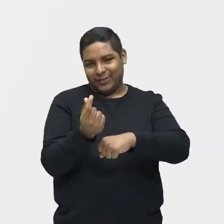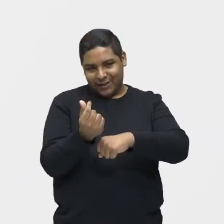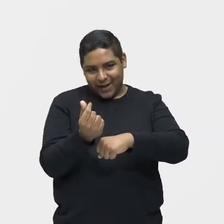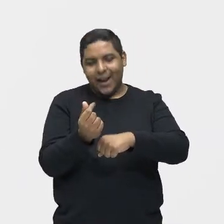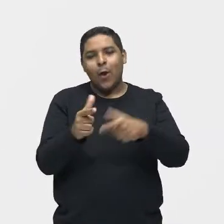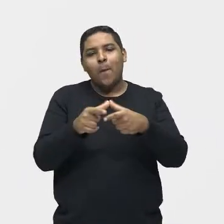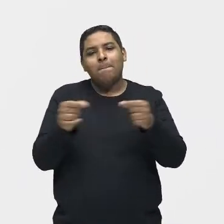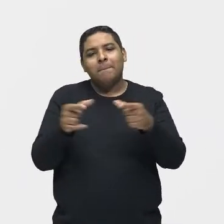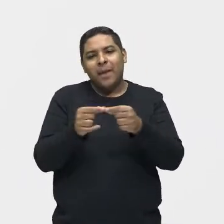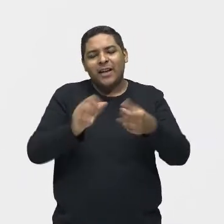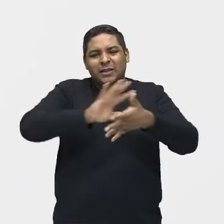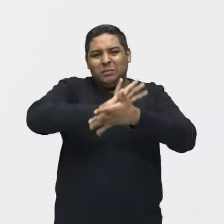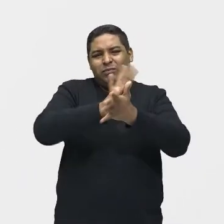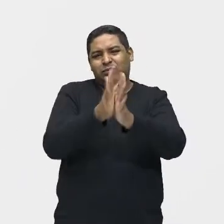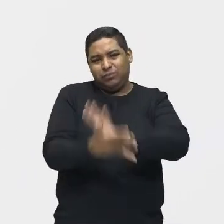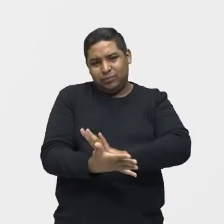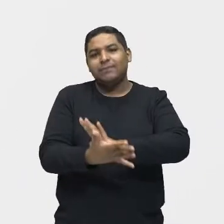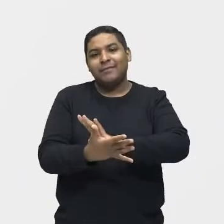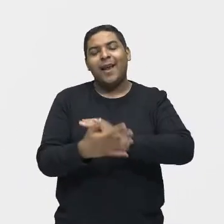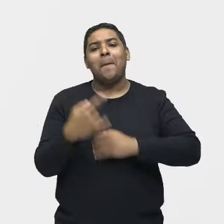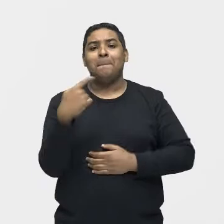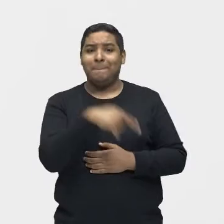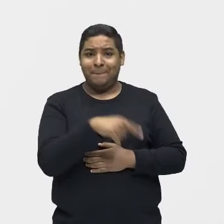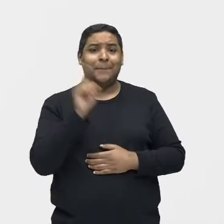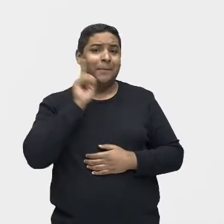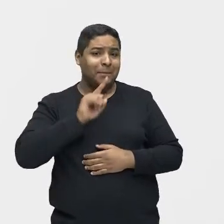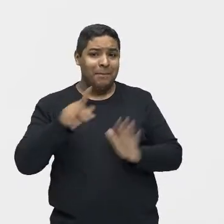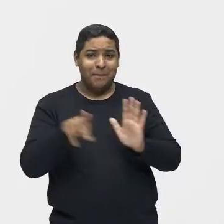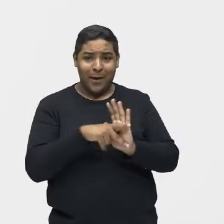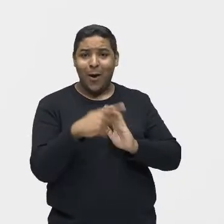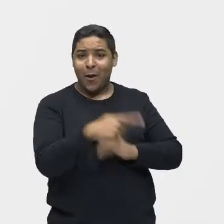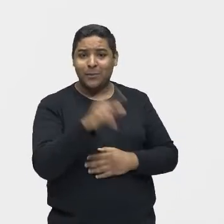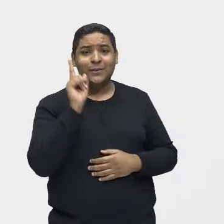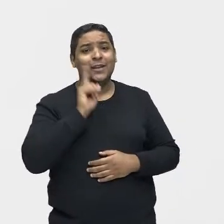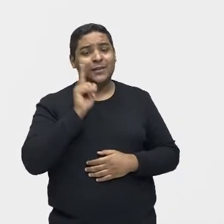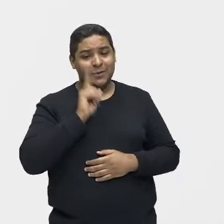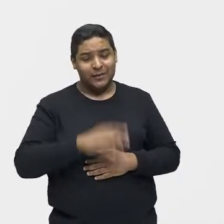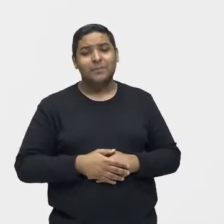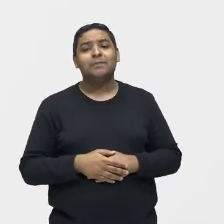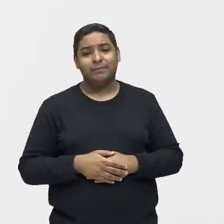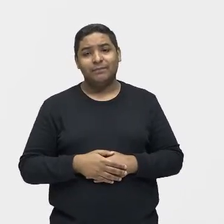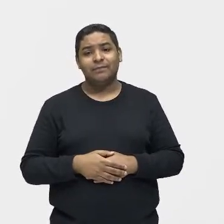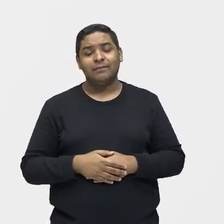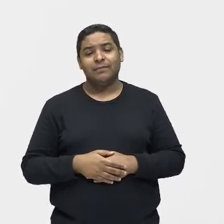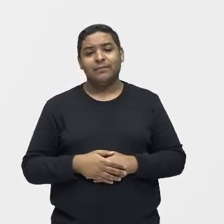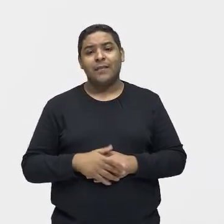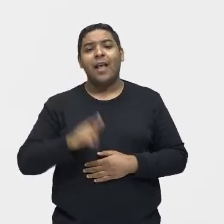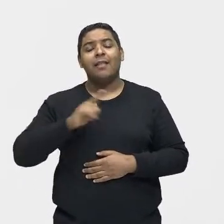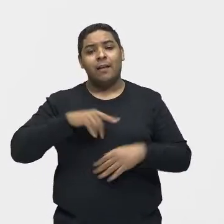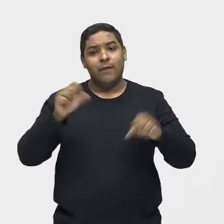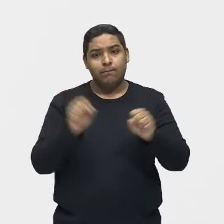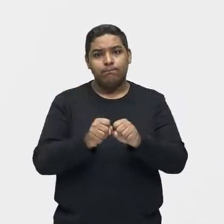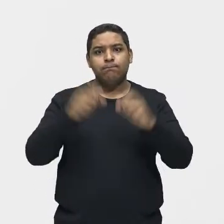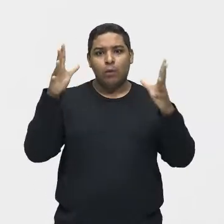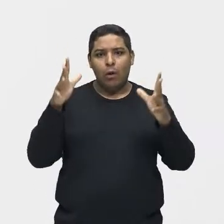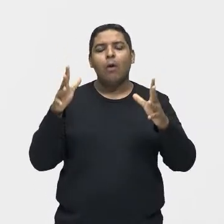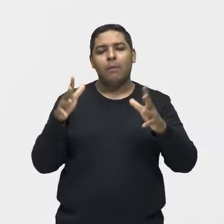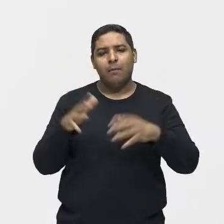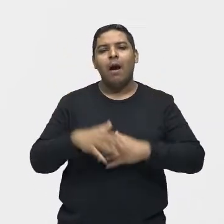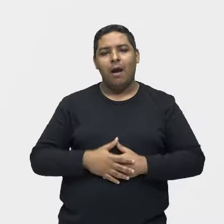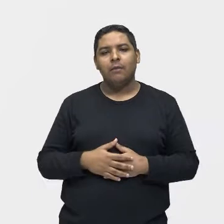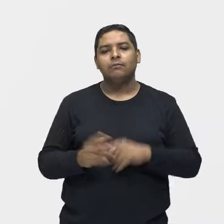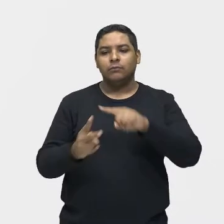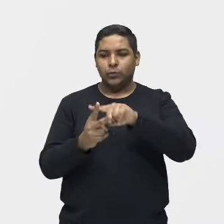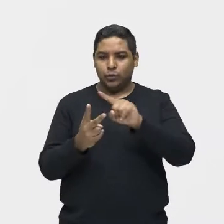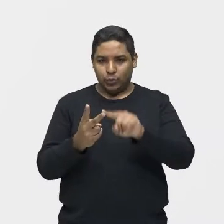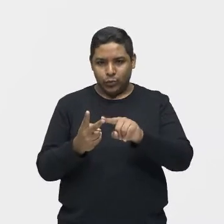foi totalmente destruído por ele mesmo, né, que foi o Japão aí com o fim da Segunda Guerra Mundial, com as bombas de Hiroshima e Nagasaki,